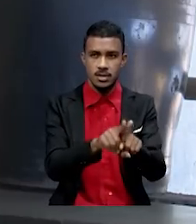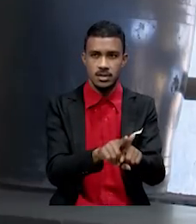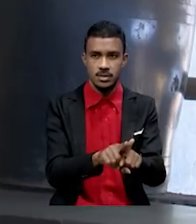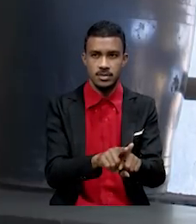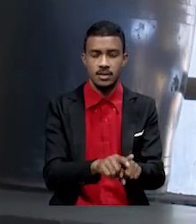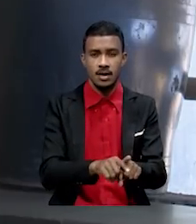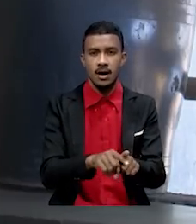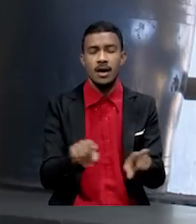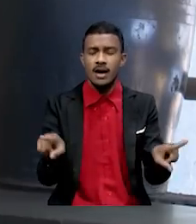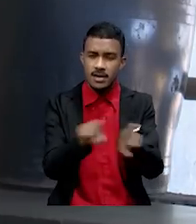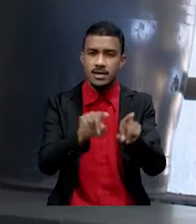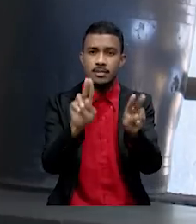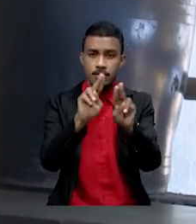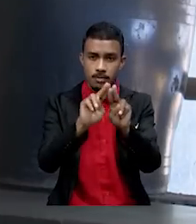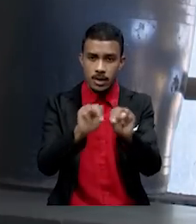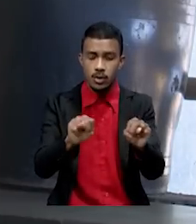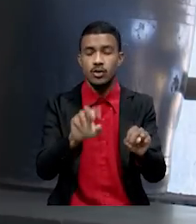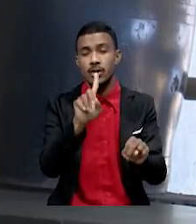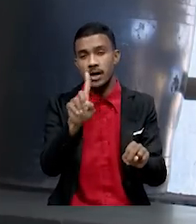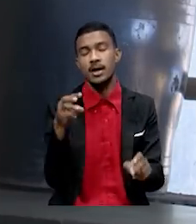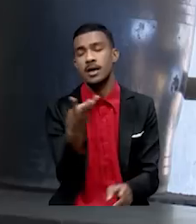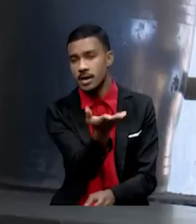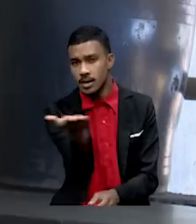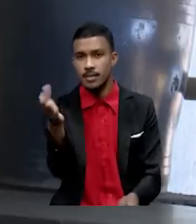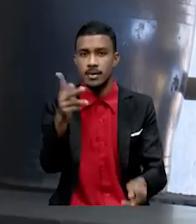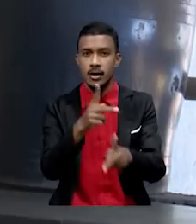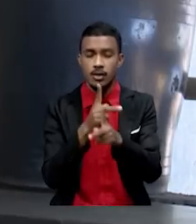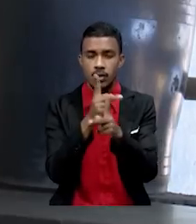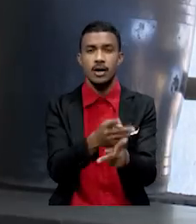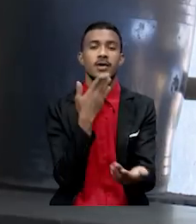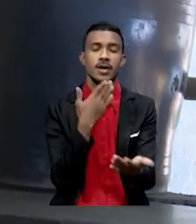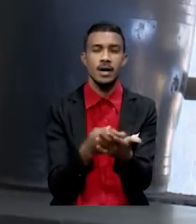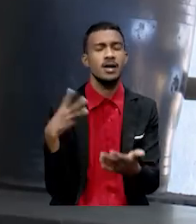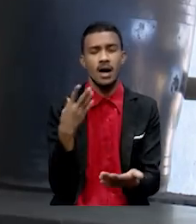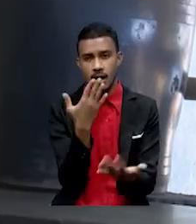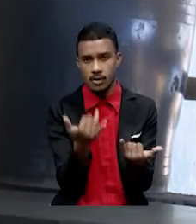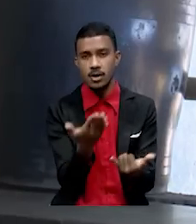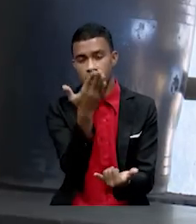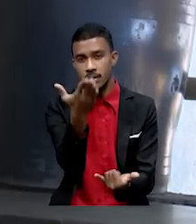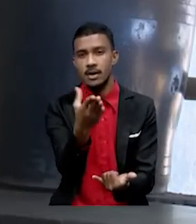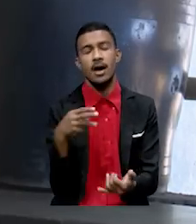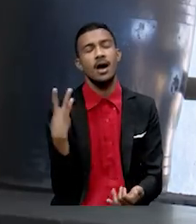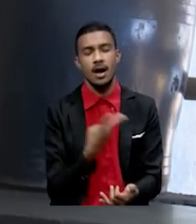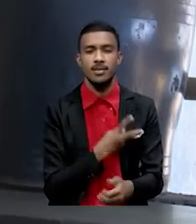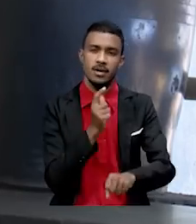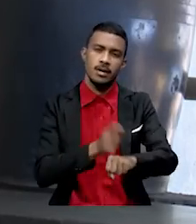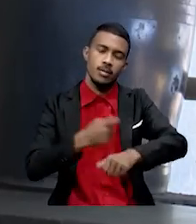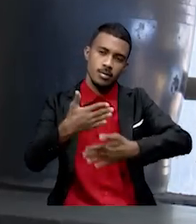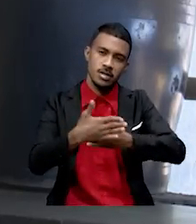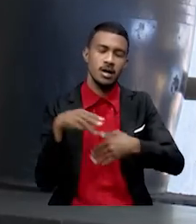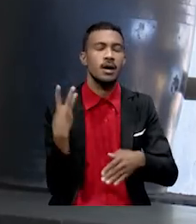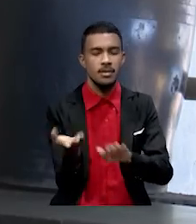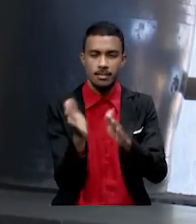mantul ida. Imi cuidado de dia kayo agora ni imi ne ona. Ami ne ami ne ras ora se besi kona ora se to para ami telepon